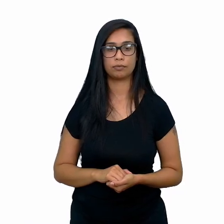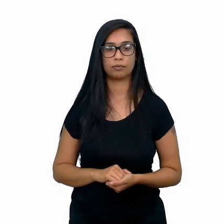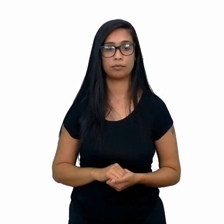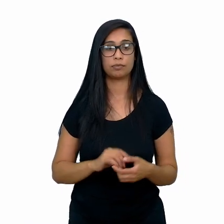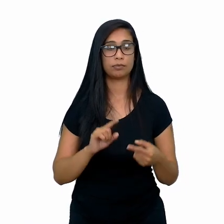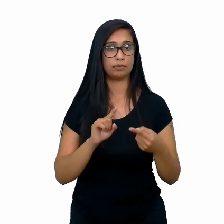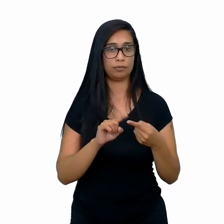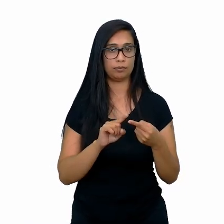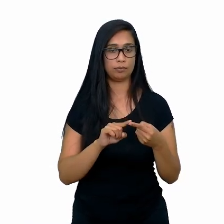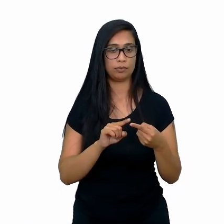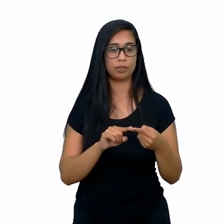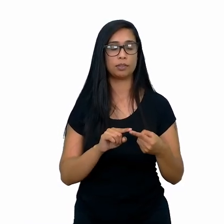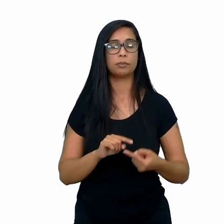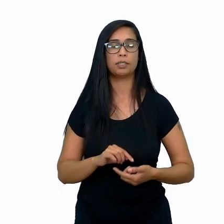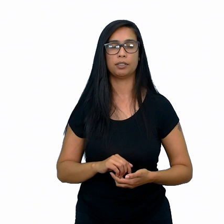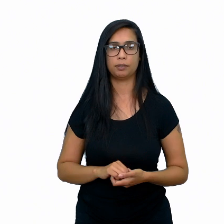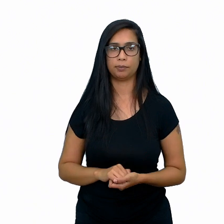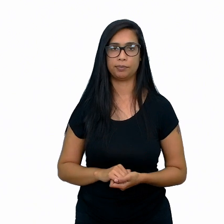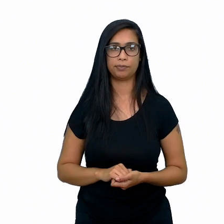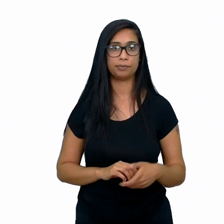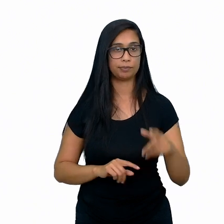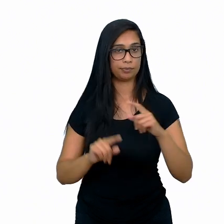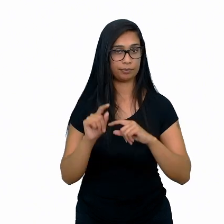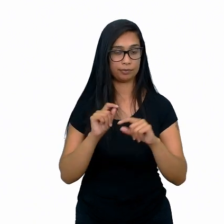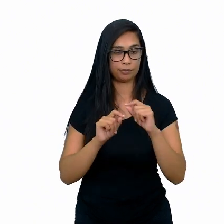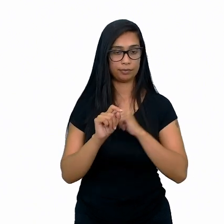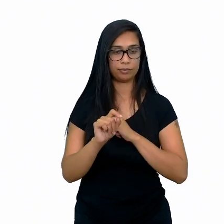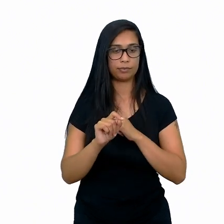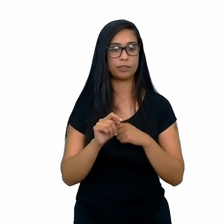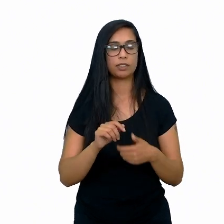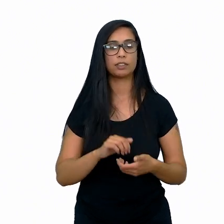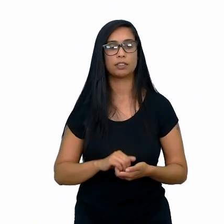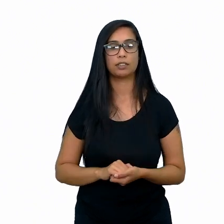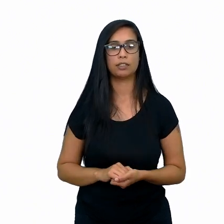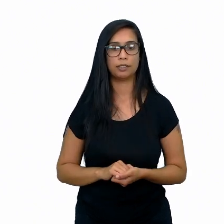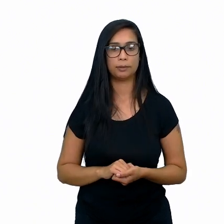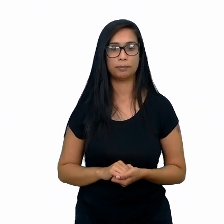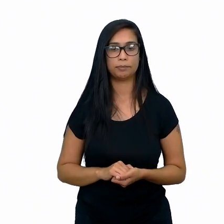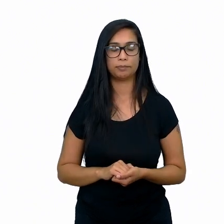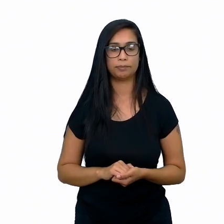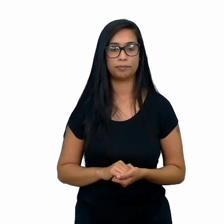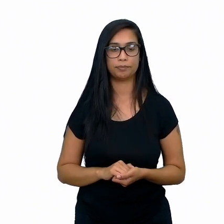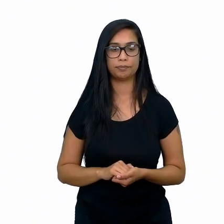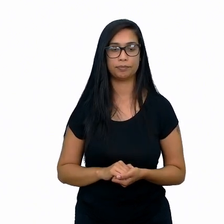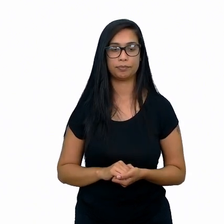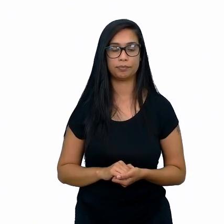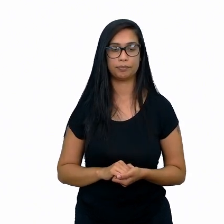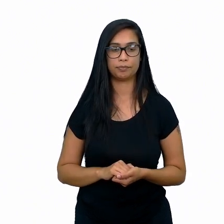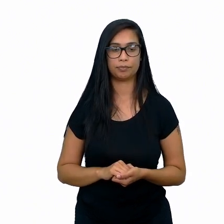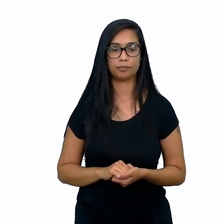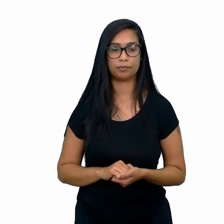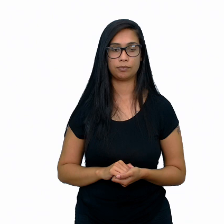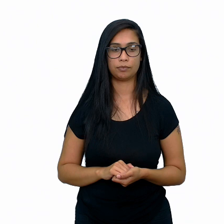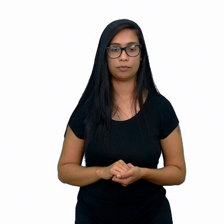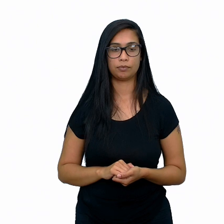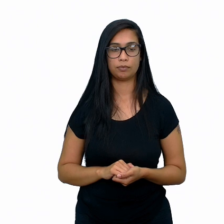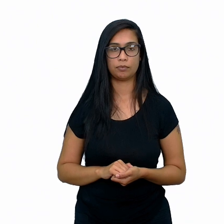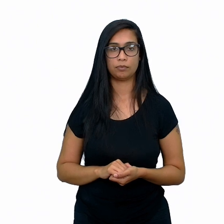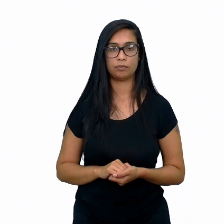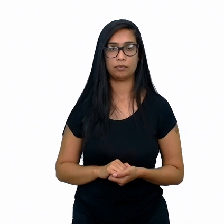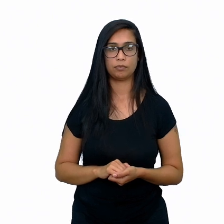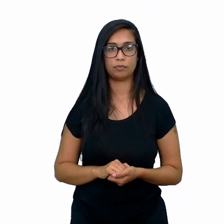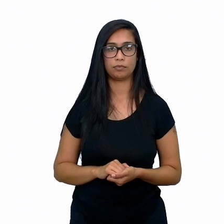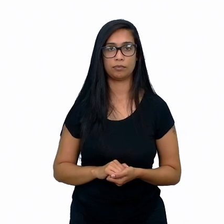Para a orientação, né, dessas ATPCs de desdobramento, elas são,